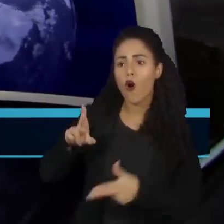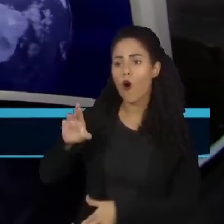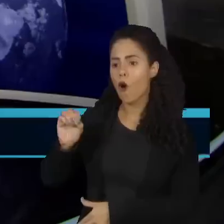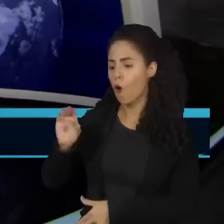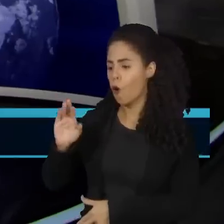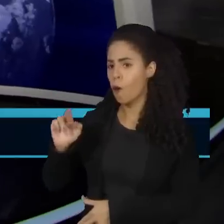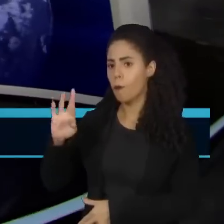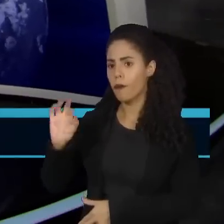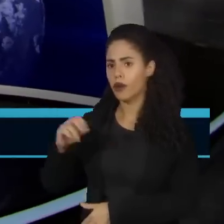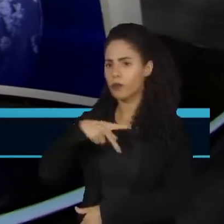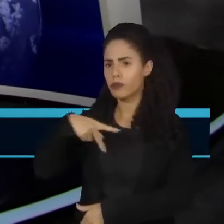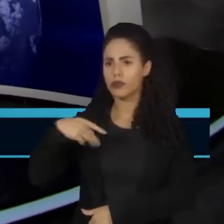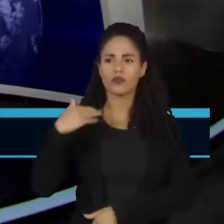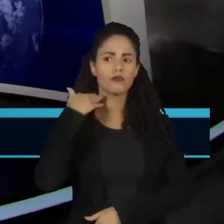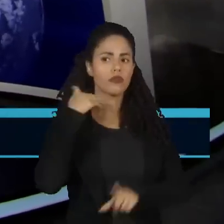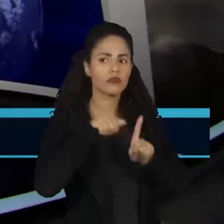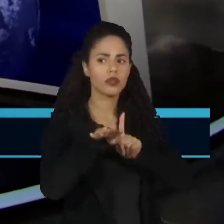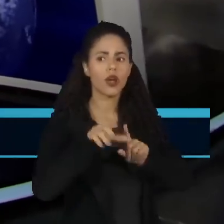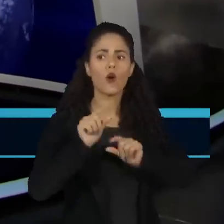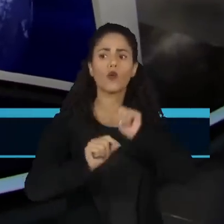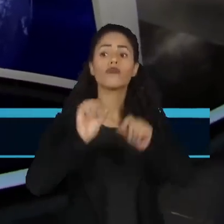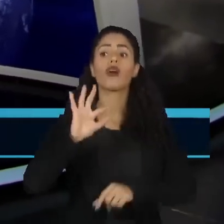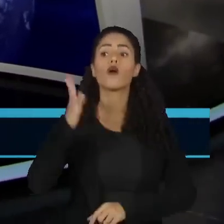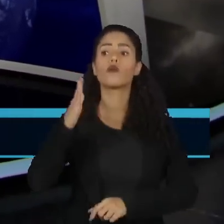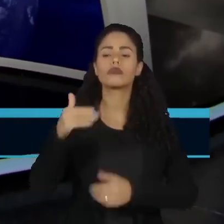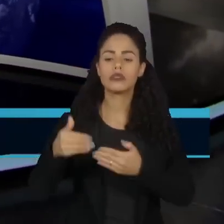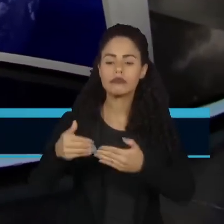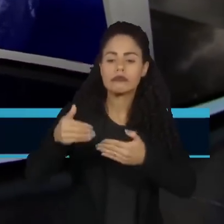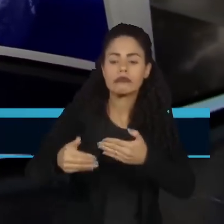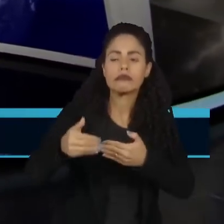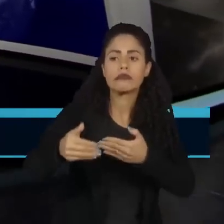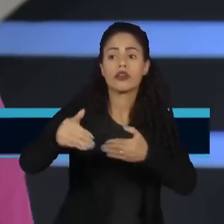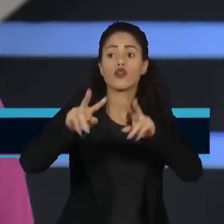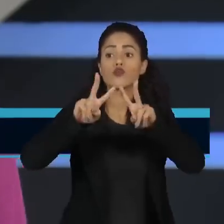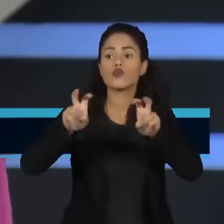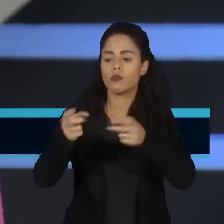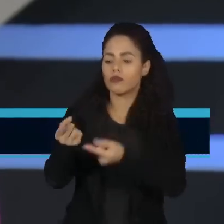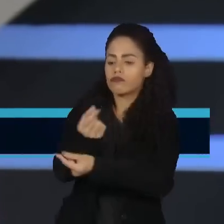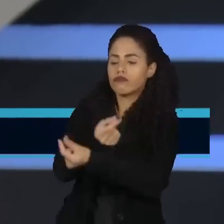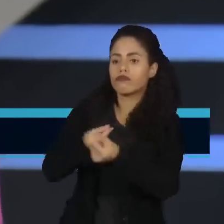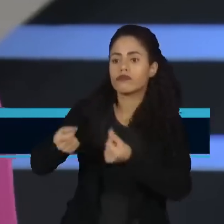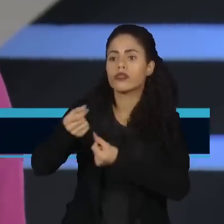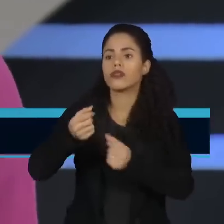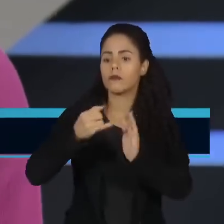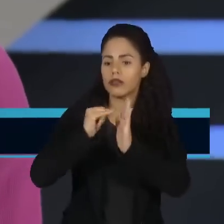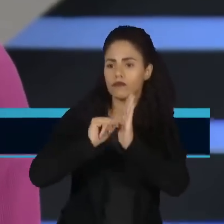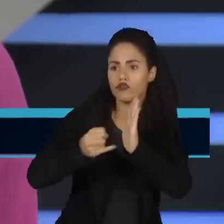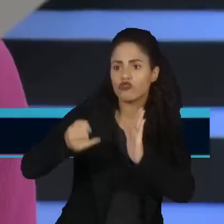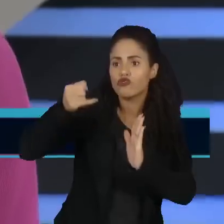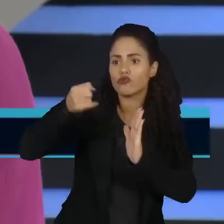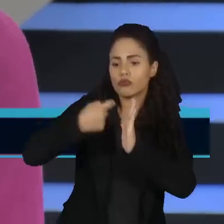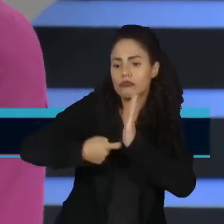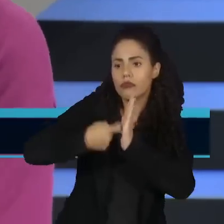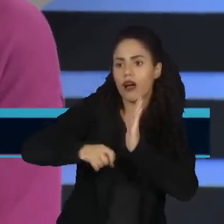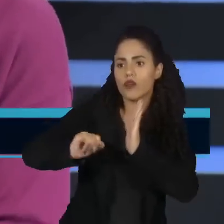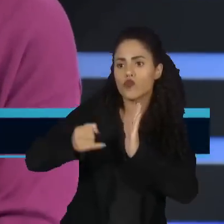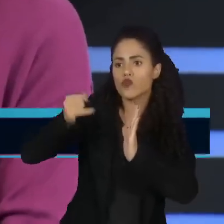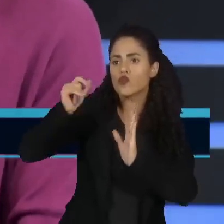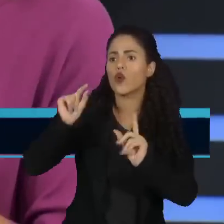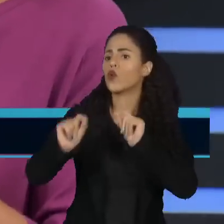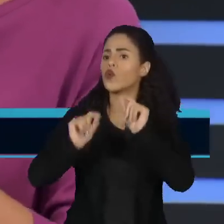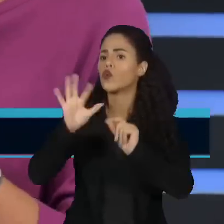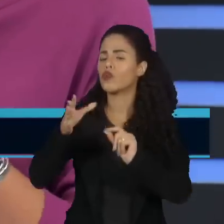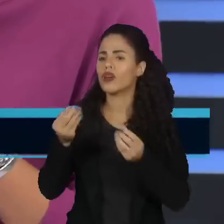e do presidente Lula? O que esperar agora dos próximos passos da política monetária? Há uma sinalização segura